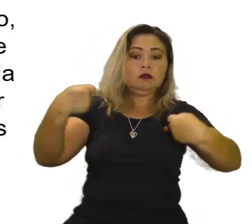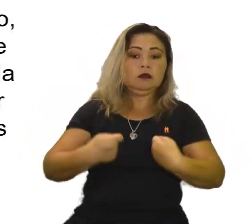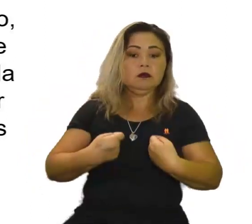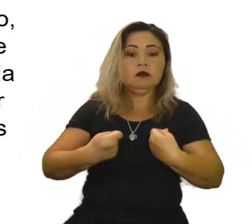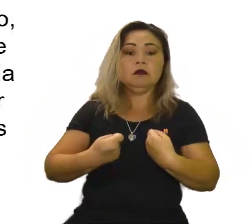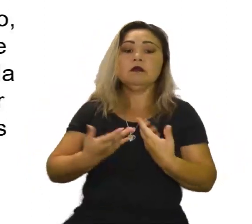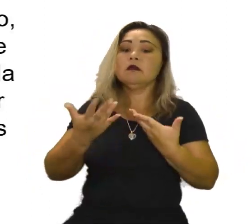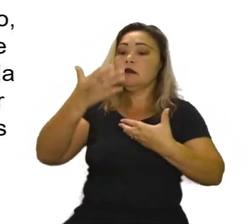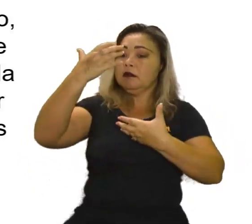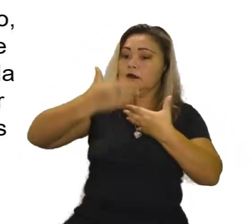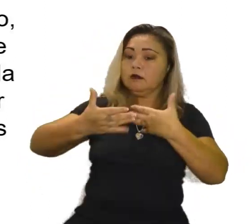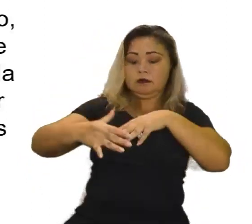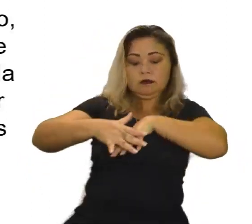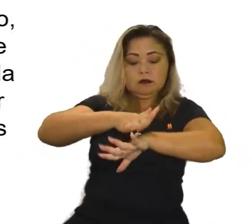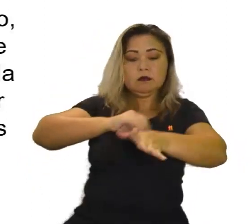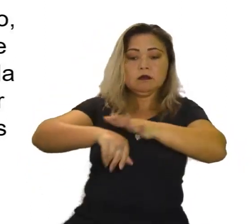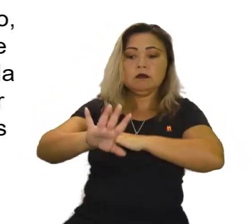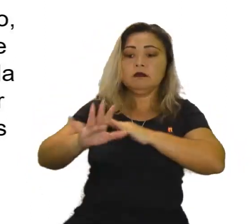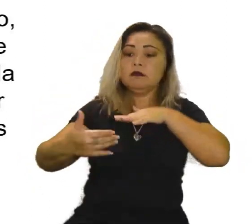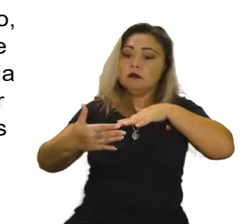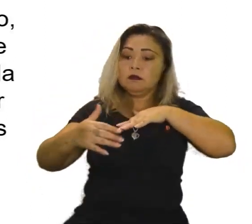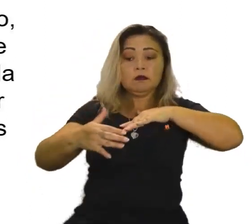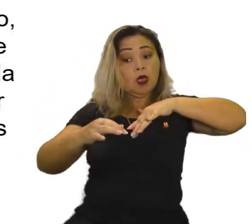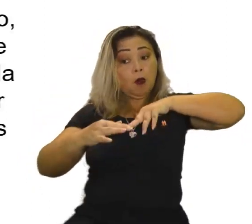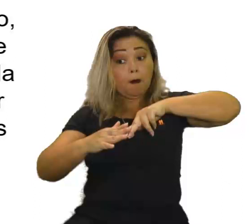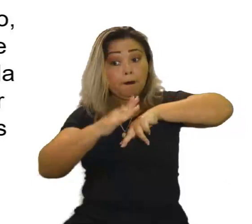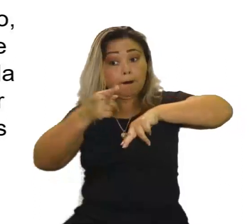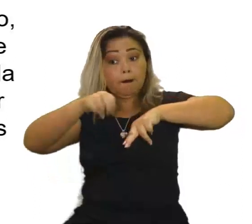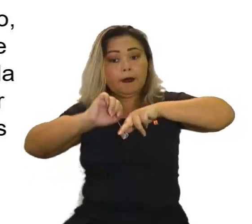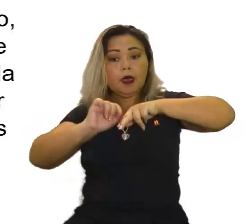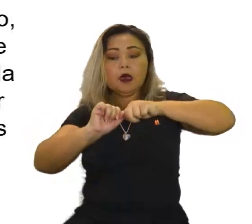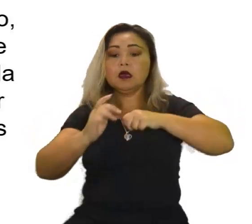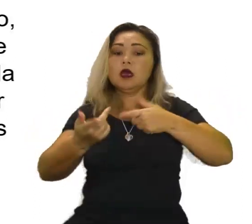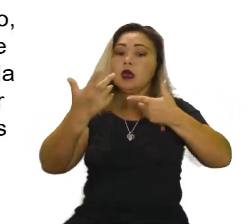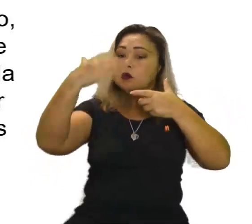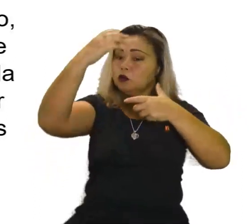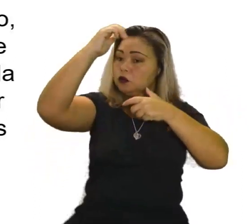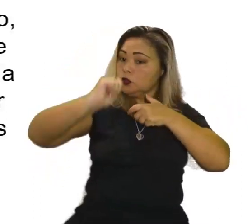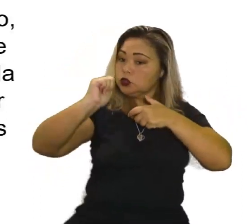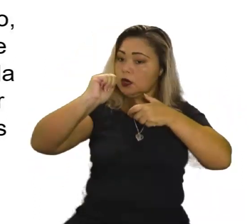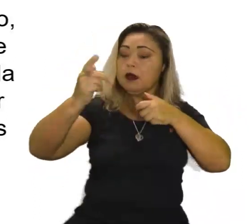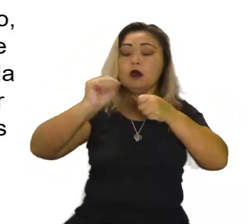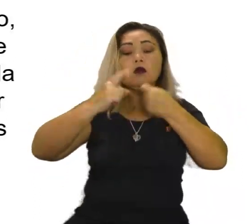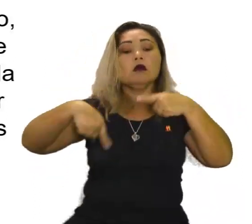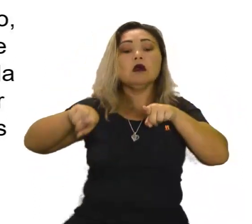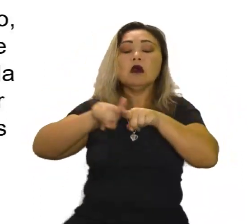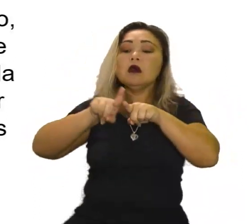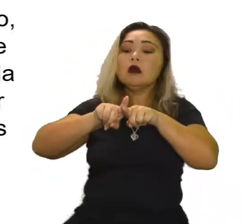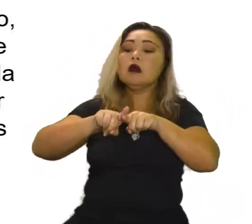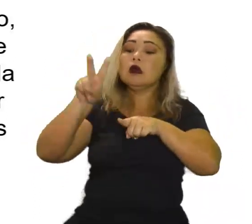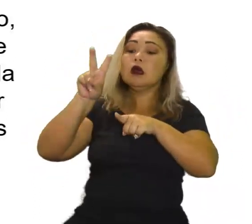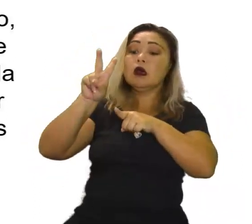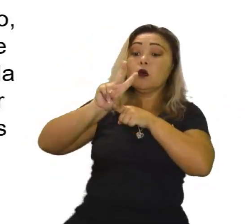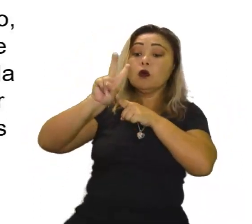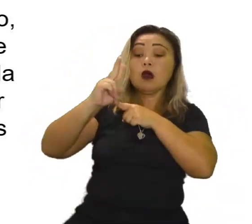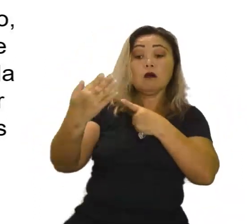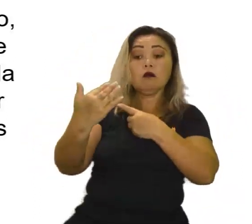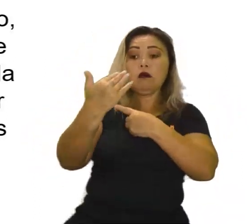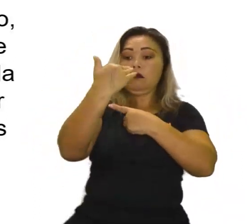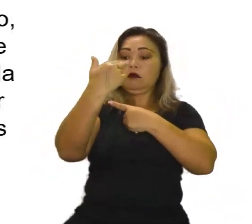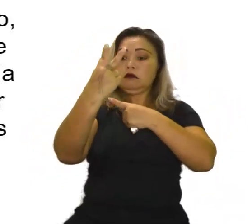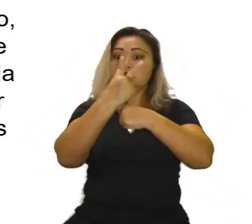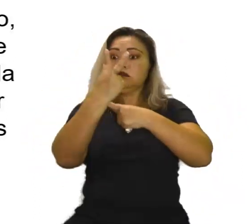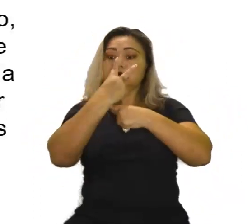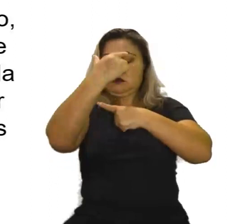uma máscara, luva, botas, chapéu e deve ser usado completamente para proteger a pessoa